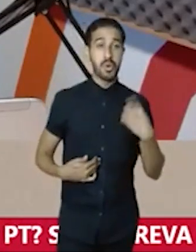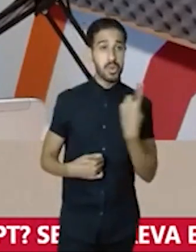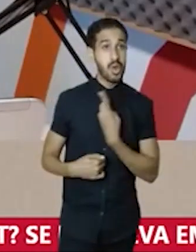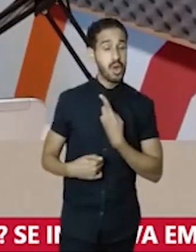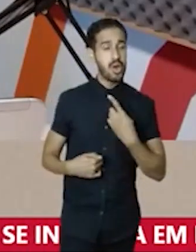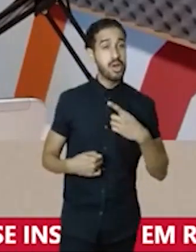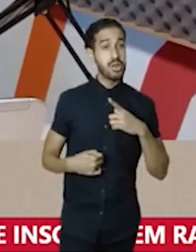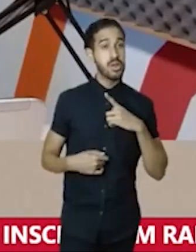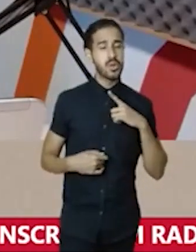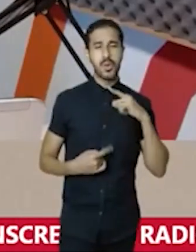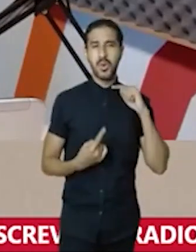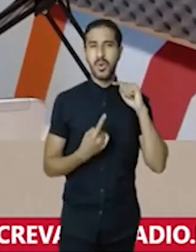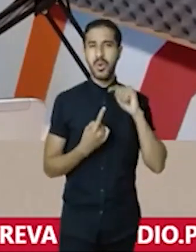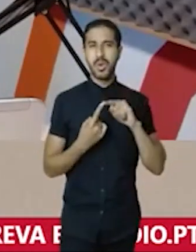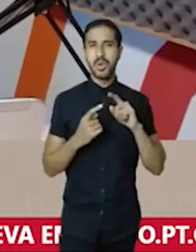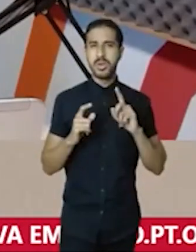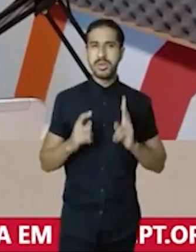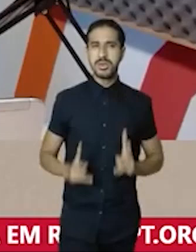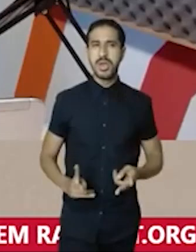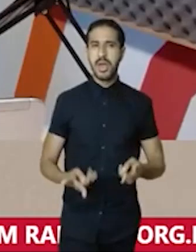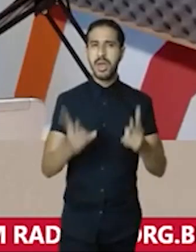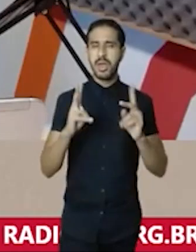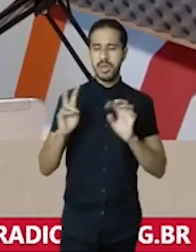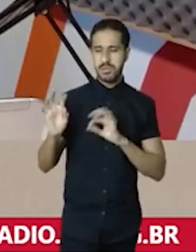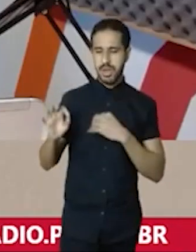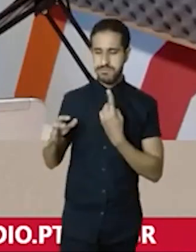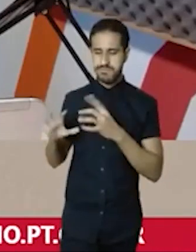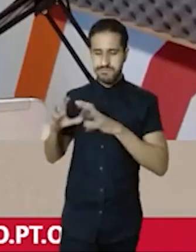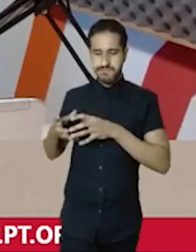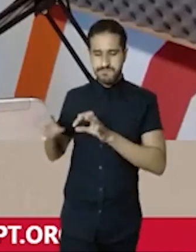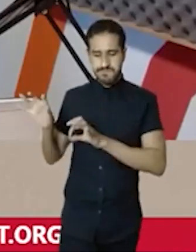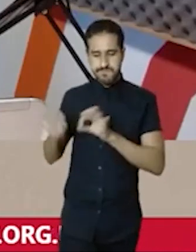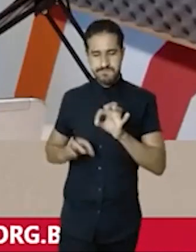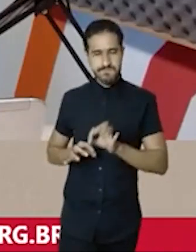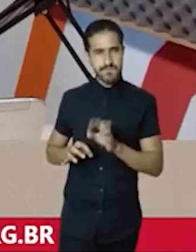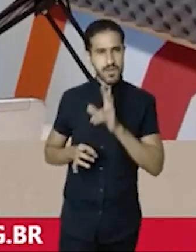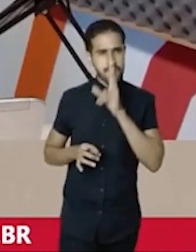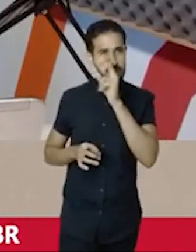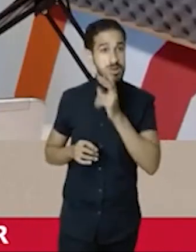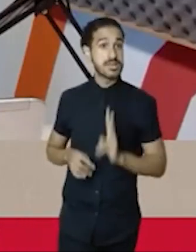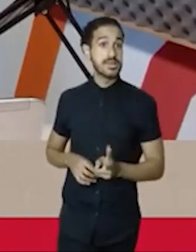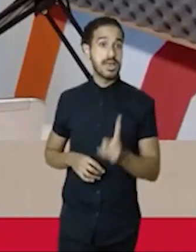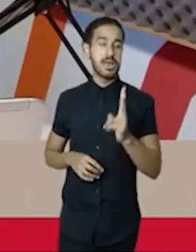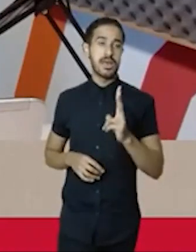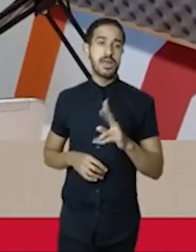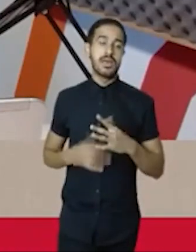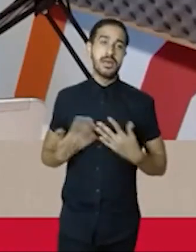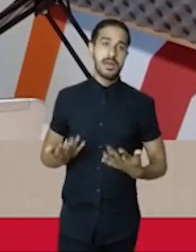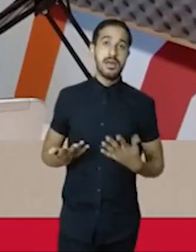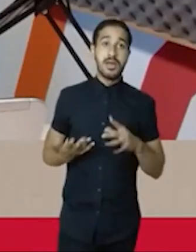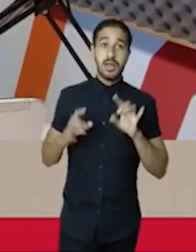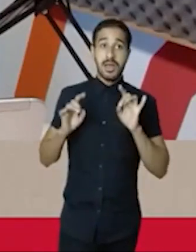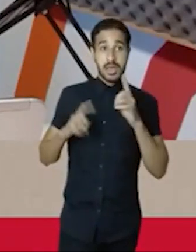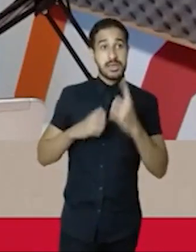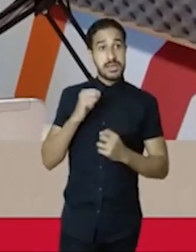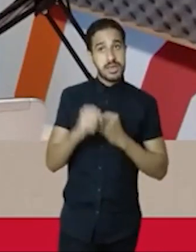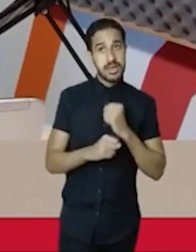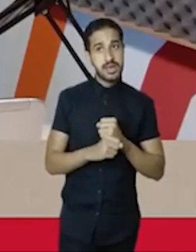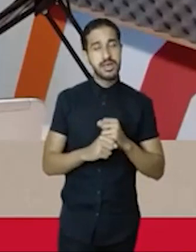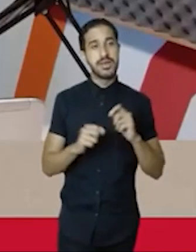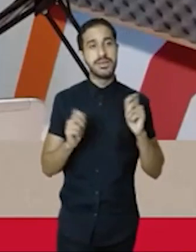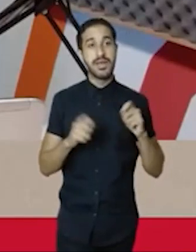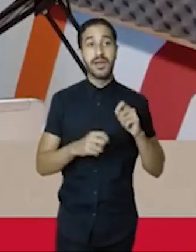tem buscado manter-se organizadas, ativas constantemente, né? Então, assim, esse ano era para